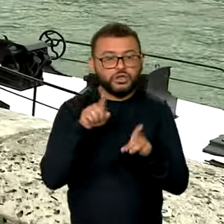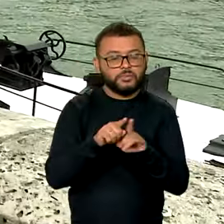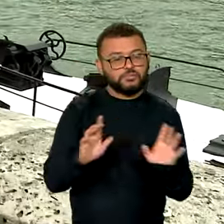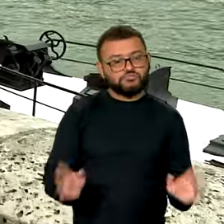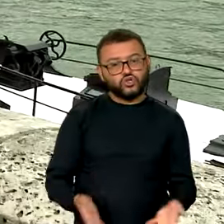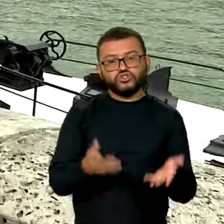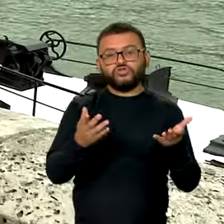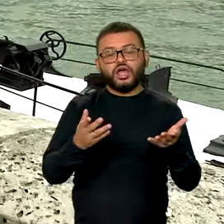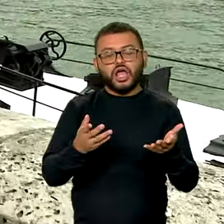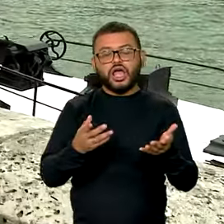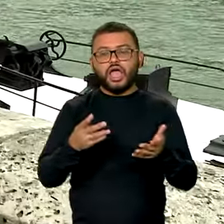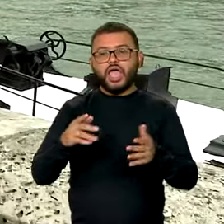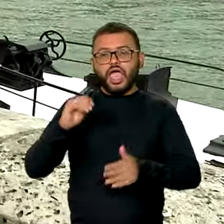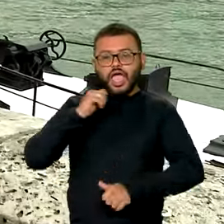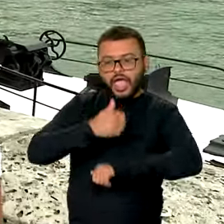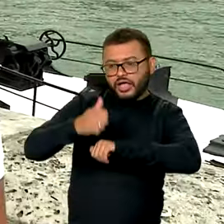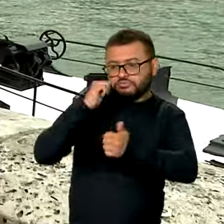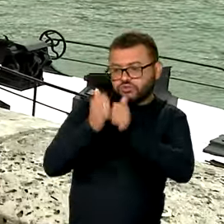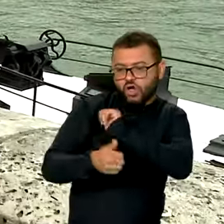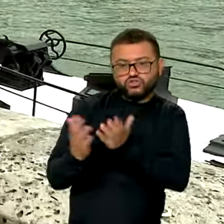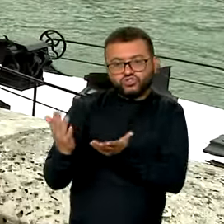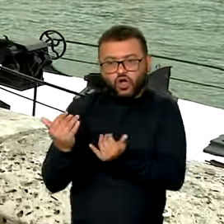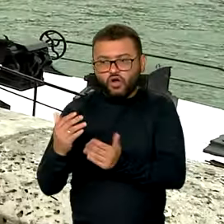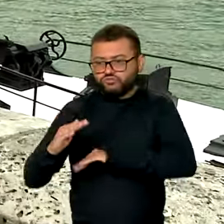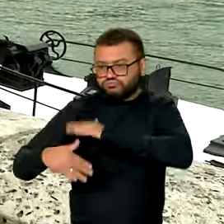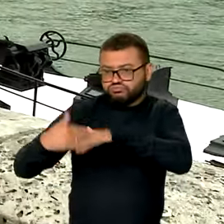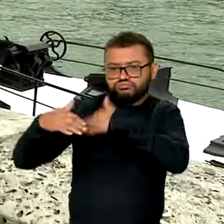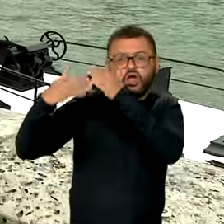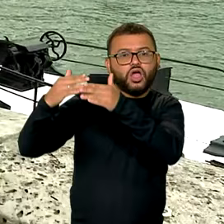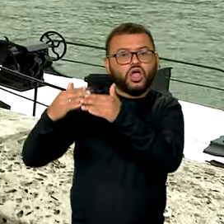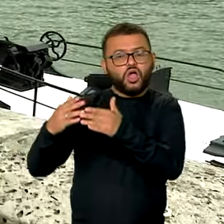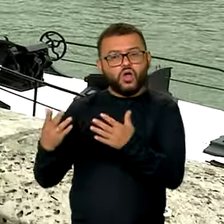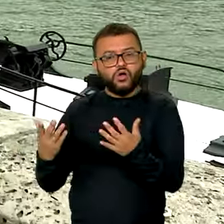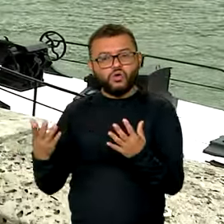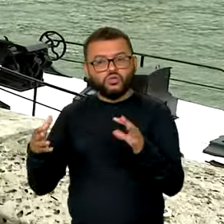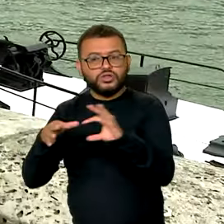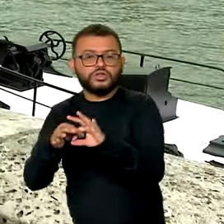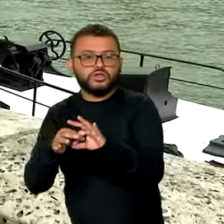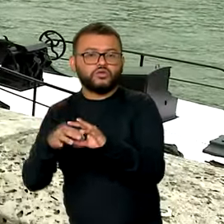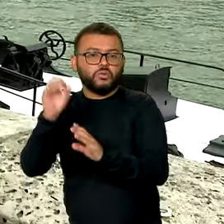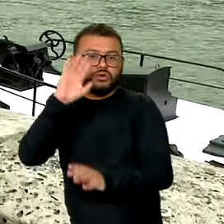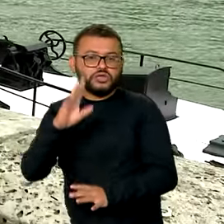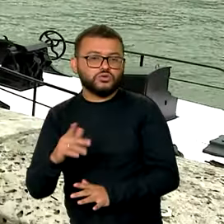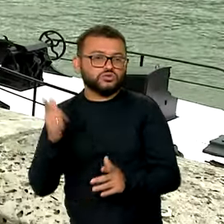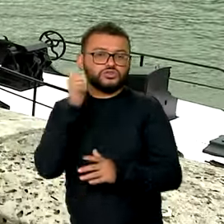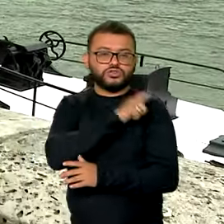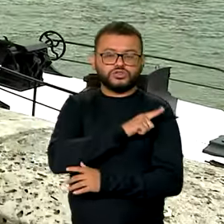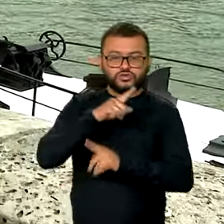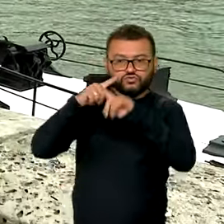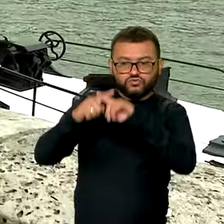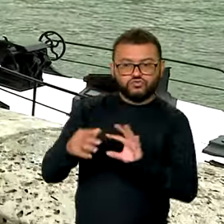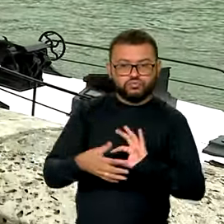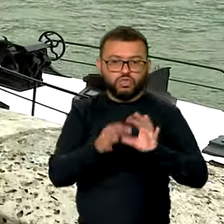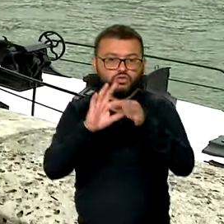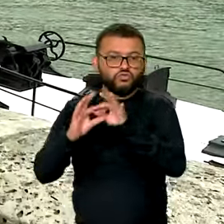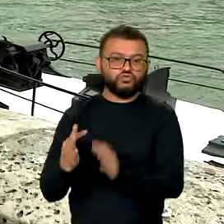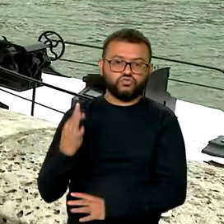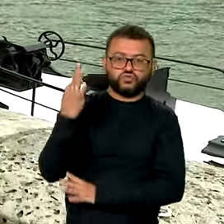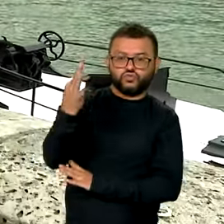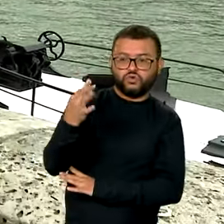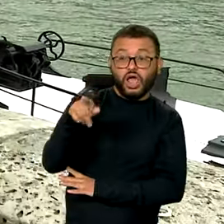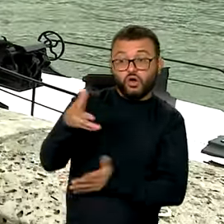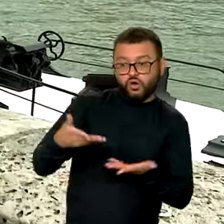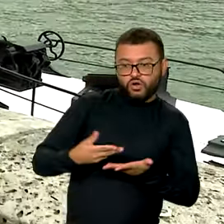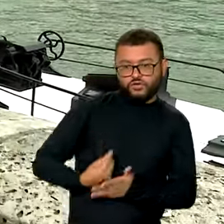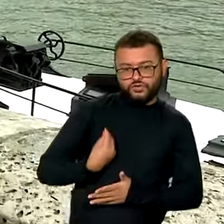de trazer atletas jovens que estão em desenvolvimento, né, com grande potencial de integrar a equipe do time Brasil em Jogos Olímpicos, em edições futuras, para viverem um